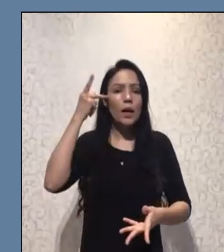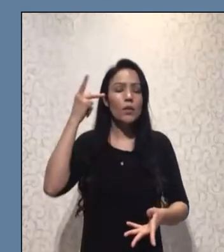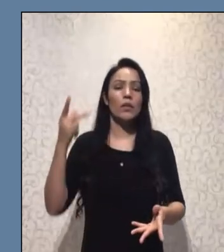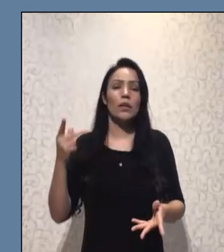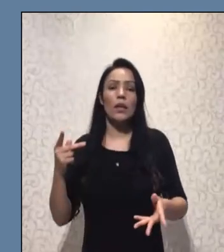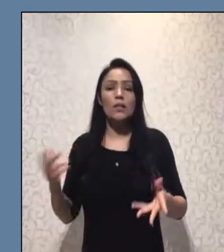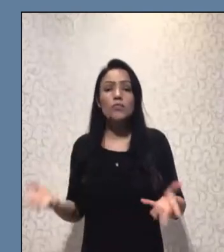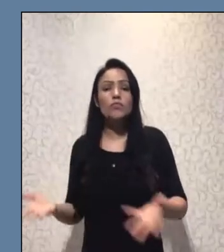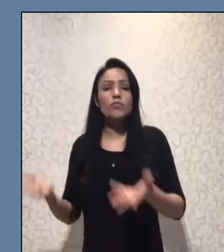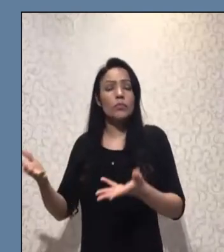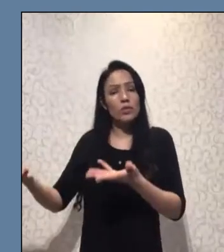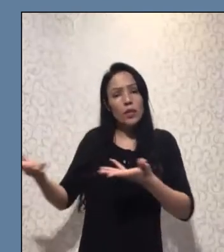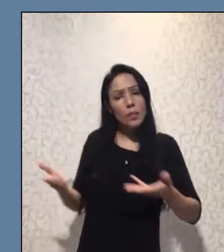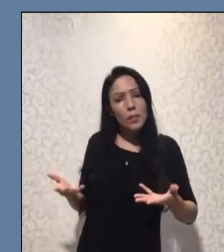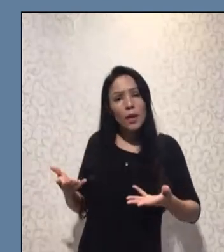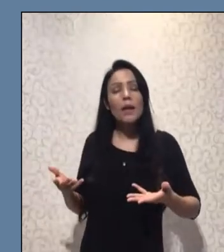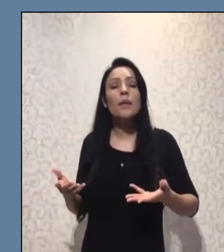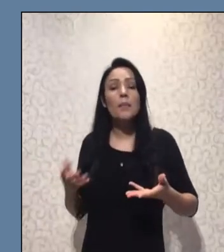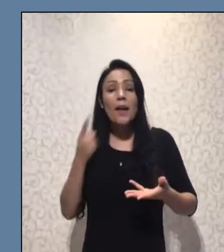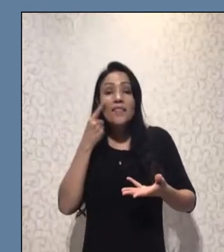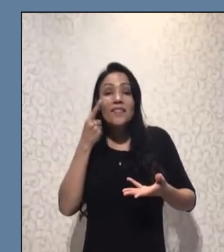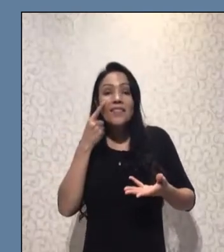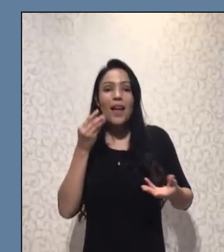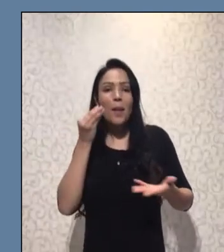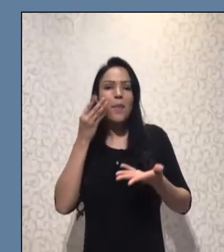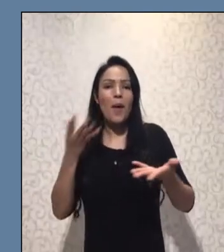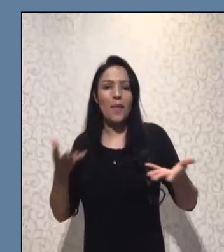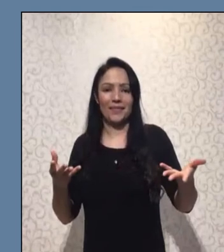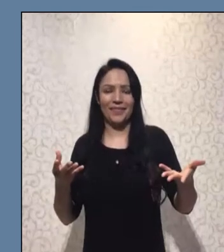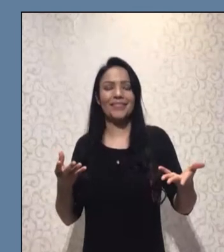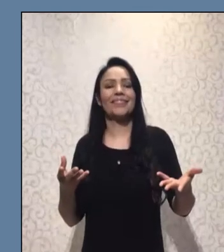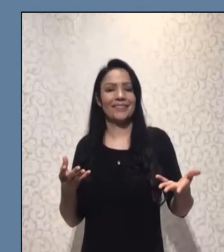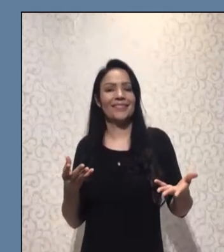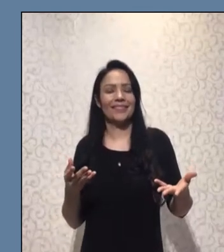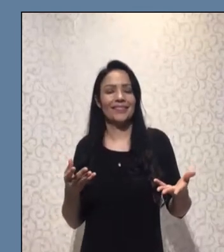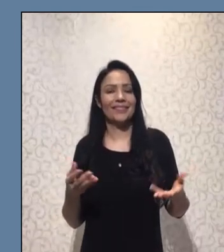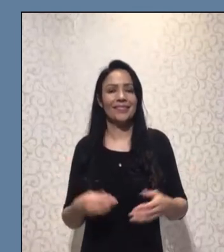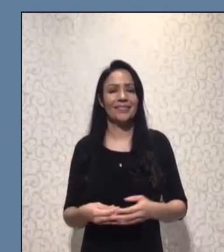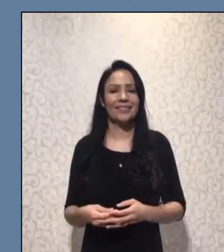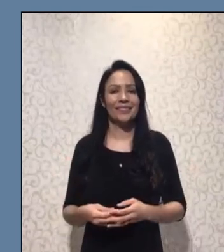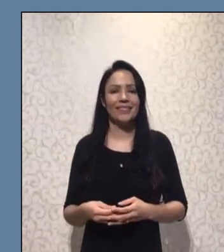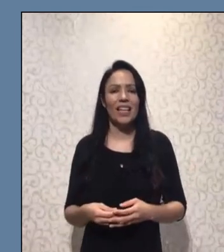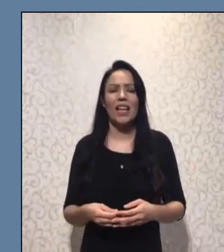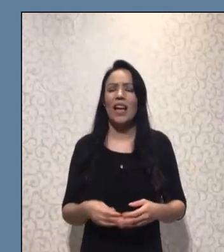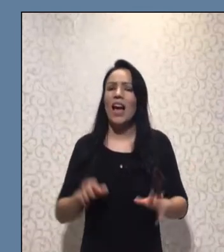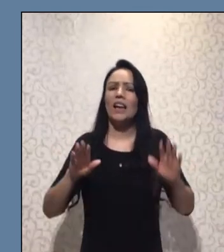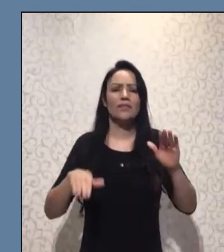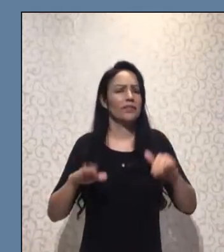exposição. Porque talvez tenha sido sem nenhum tipo de